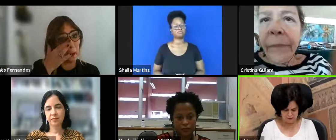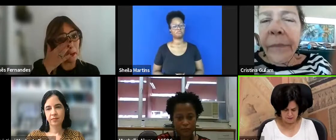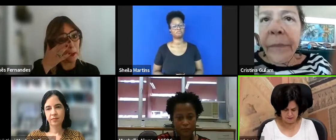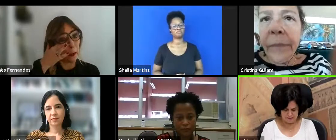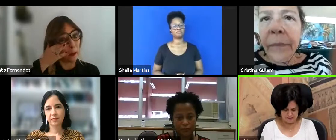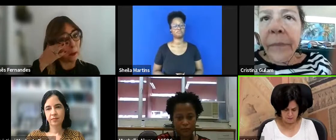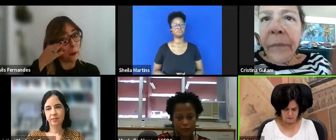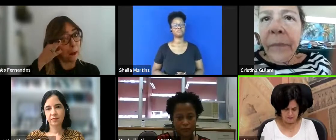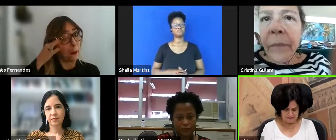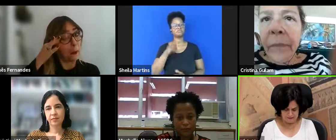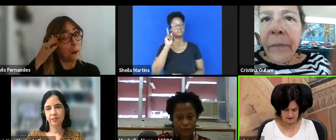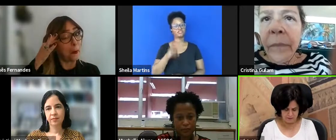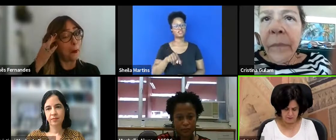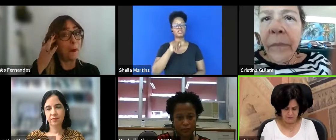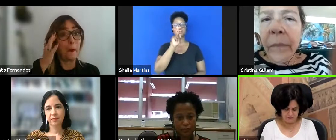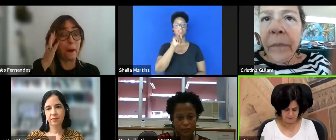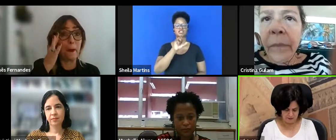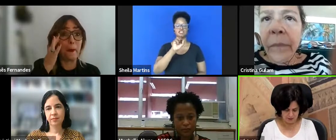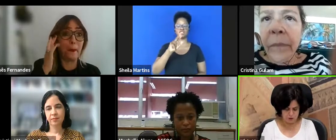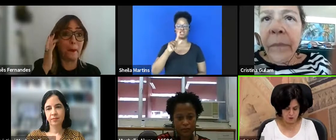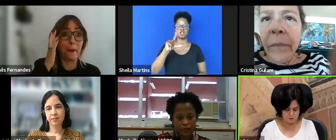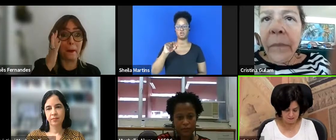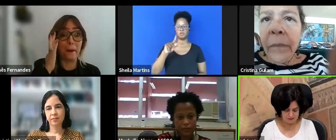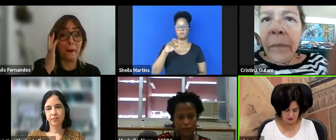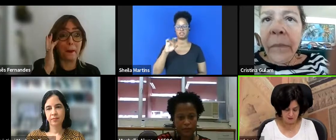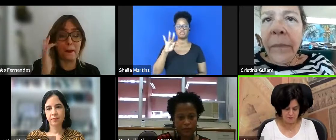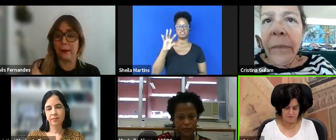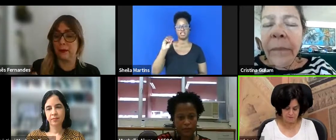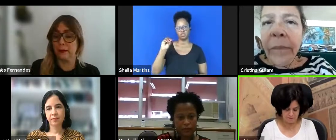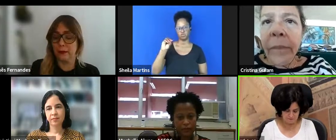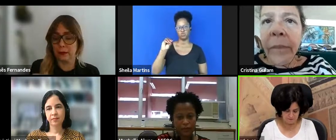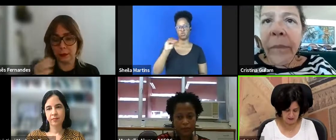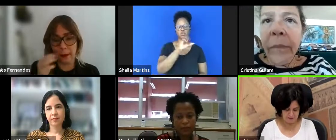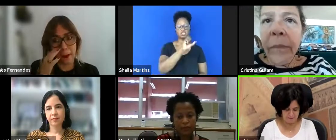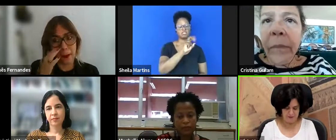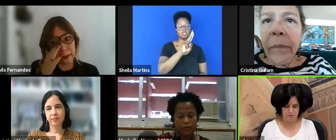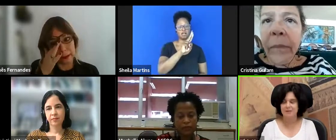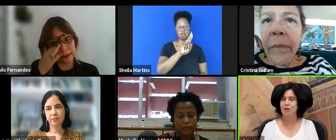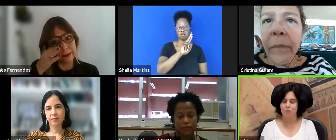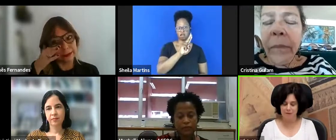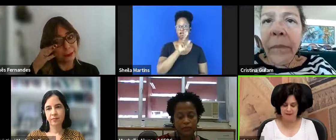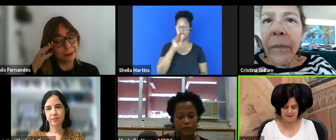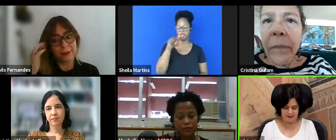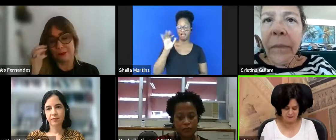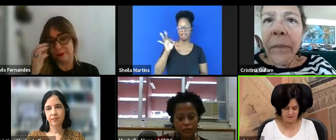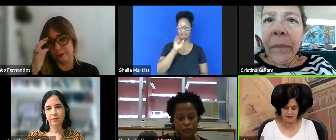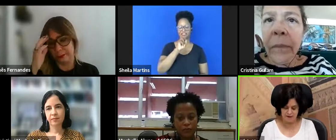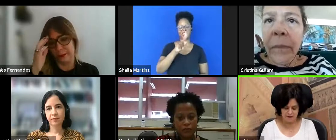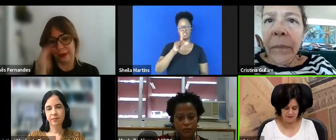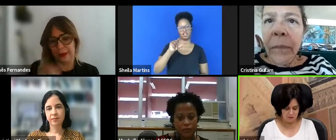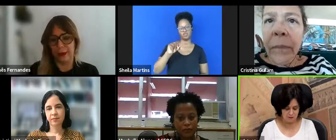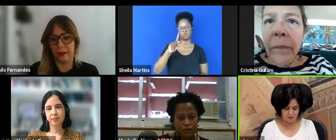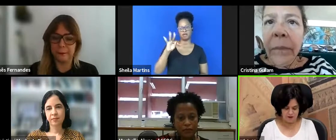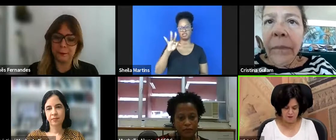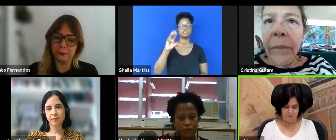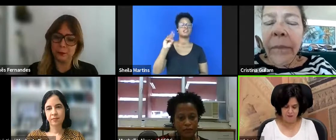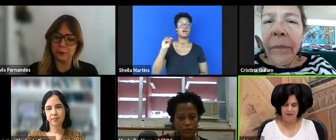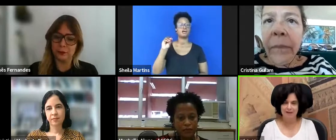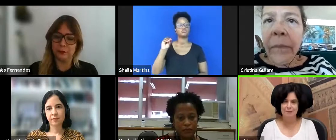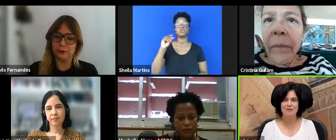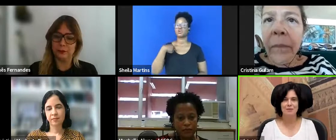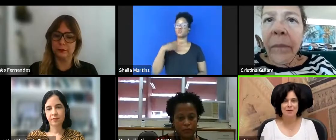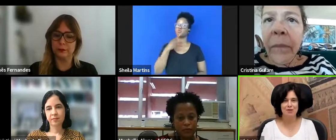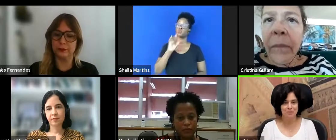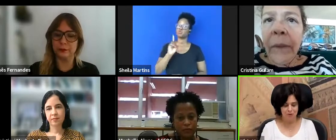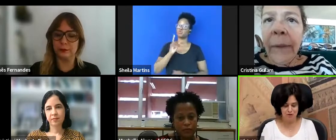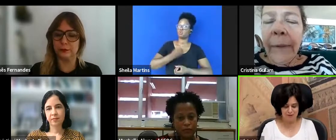É de Saulo Passato. Desculpem, Saulo. É isso mesmo, Saulo Passato. Eu não conheço o